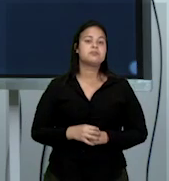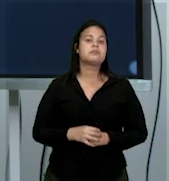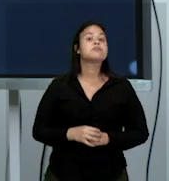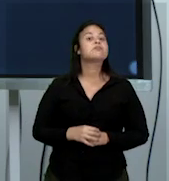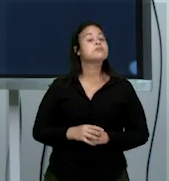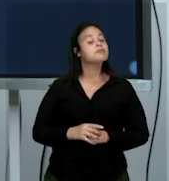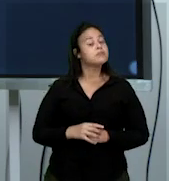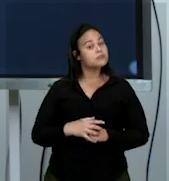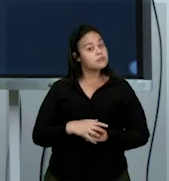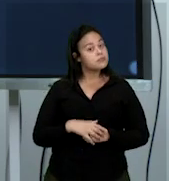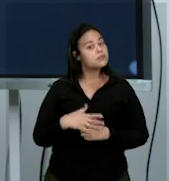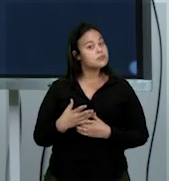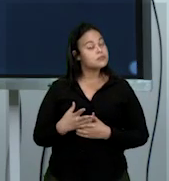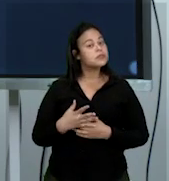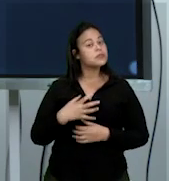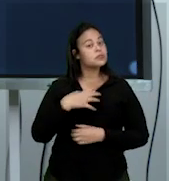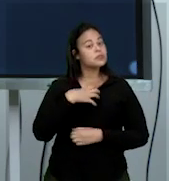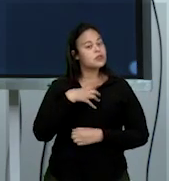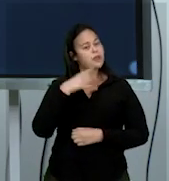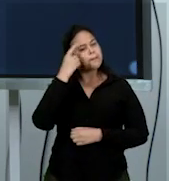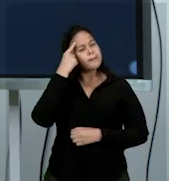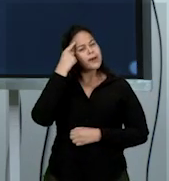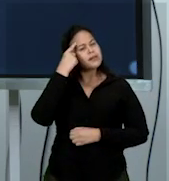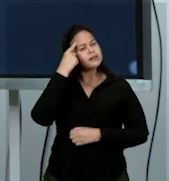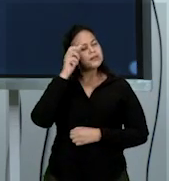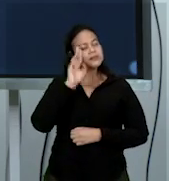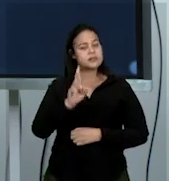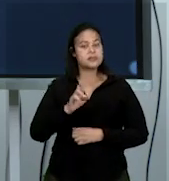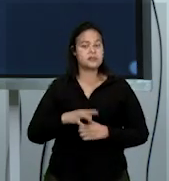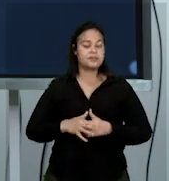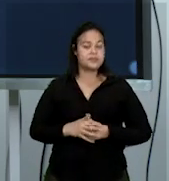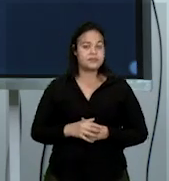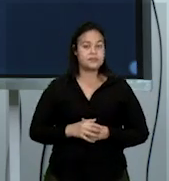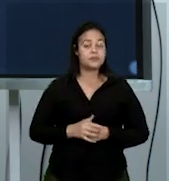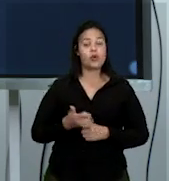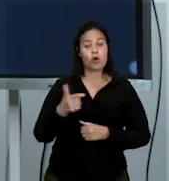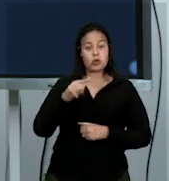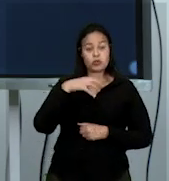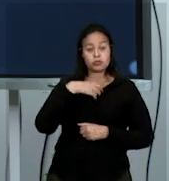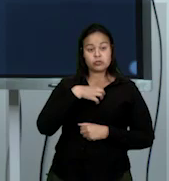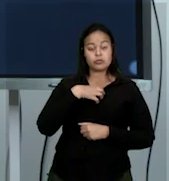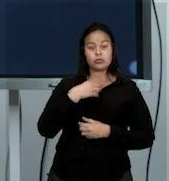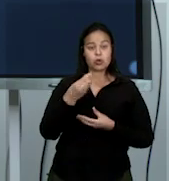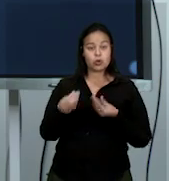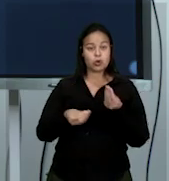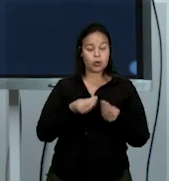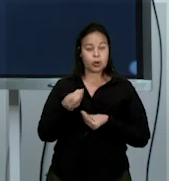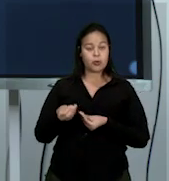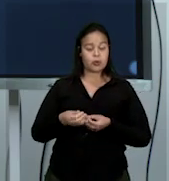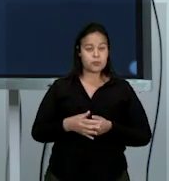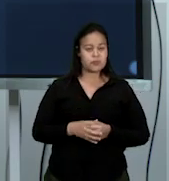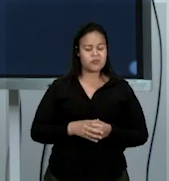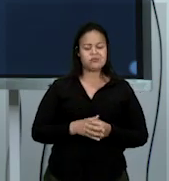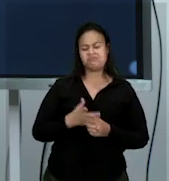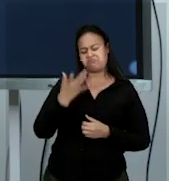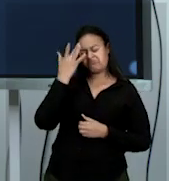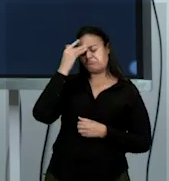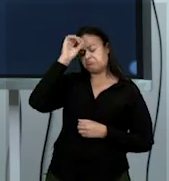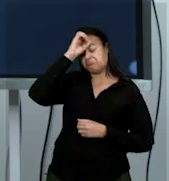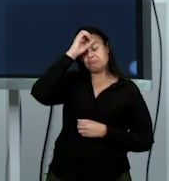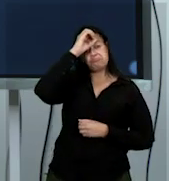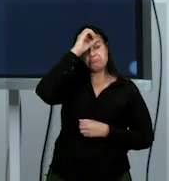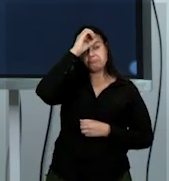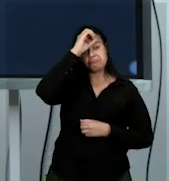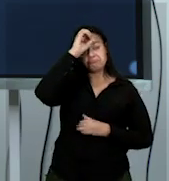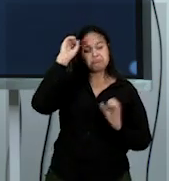é uma maneira de você estar pensando a resposta. Mas outra maneira é você falar, ah, mas eu não sei fazer isso, não estou entendendo